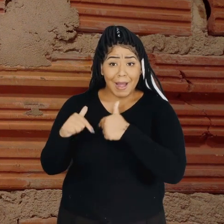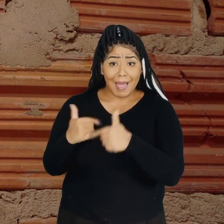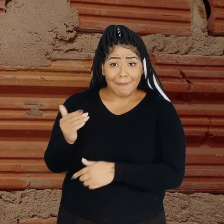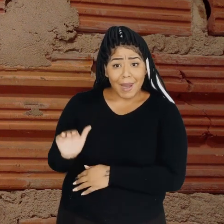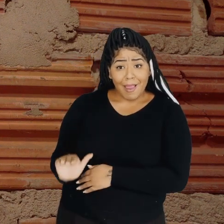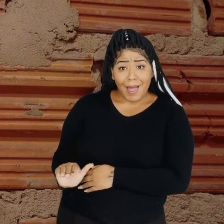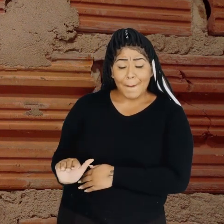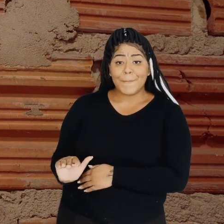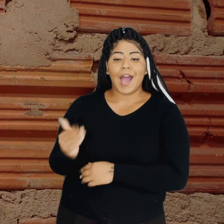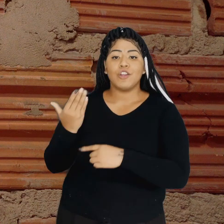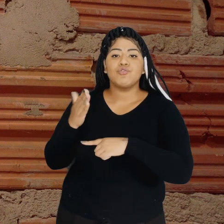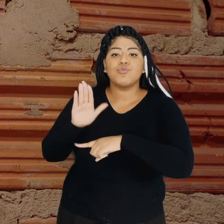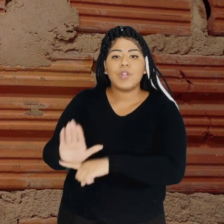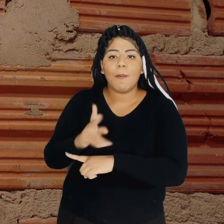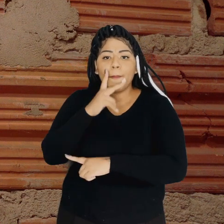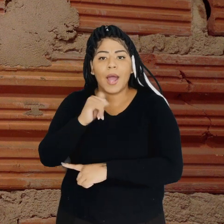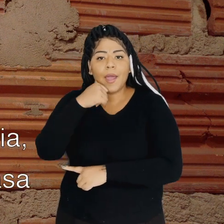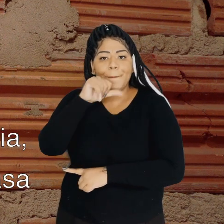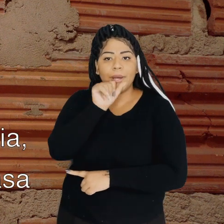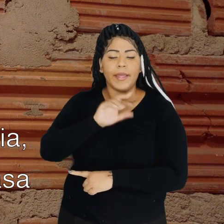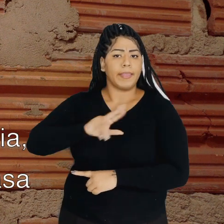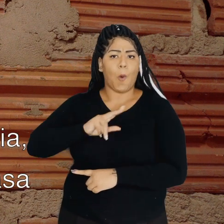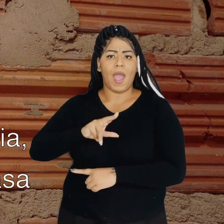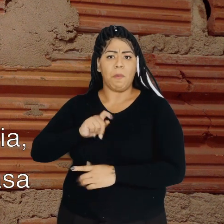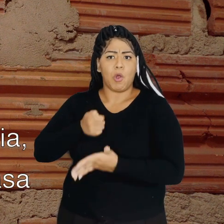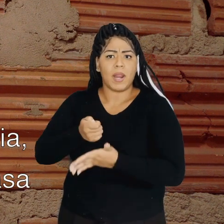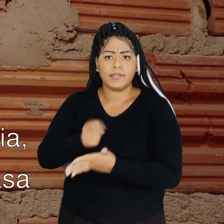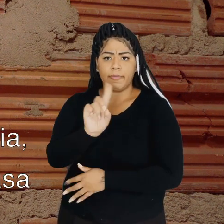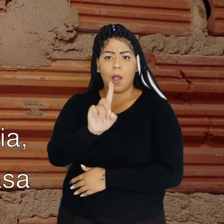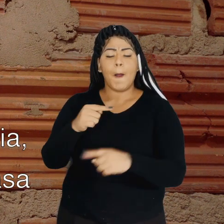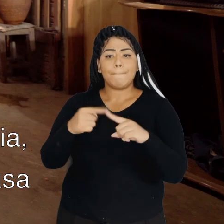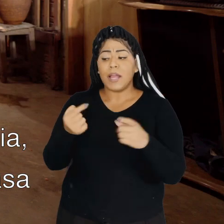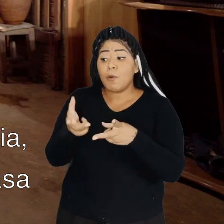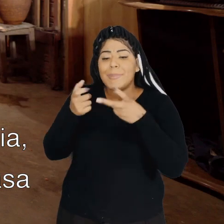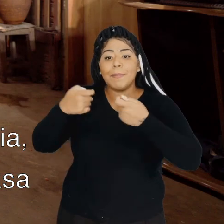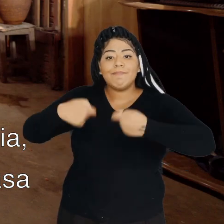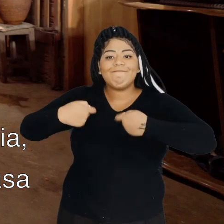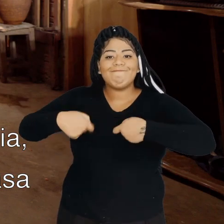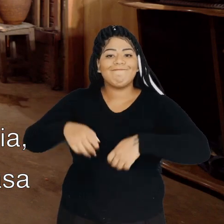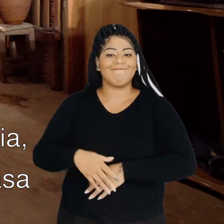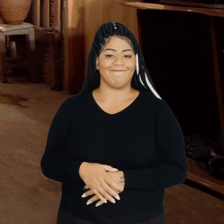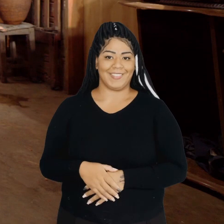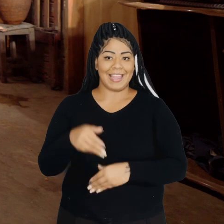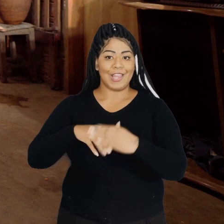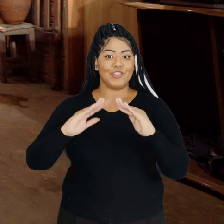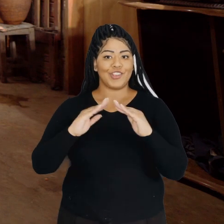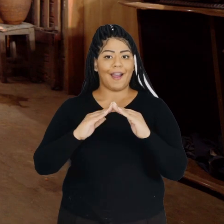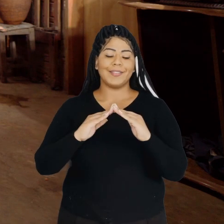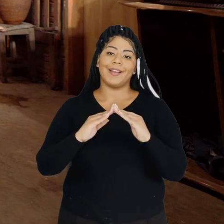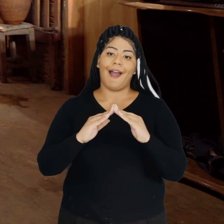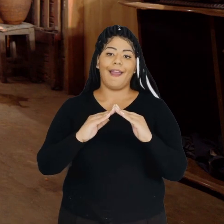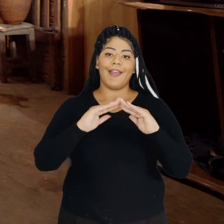desde cedo para ajudar os meus pais, não que fosse forçado, por falta da necessidade que eu via, que tinha necessidade dentro de casa, aí eu